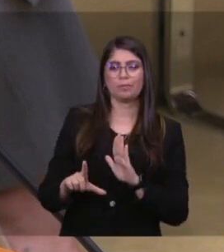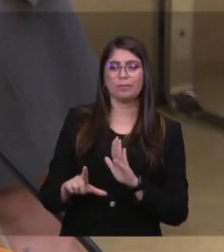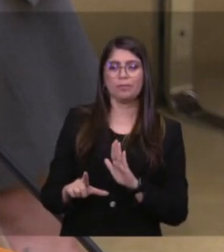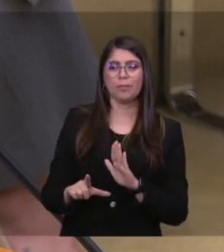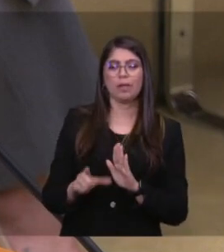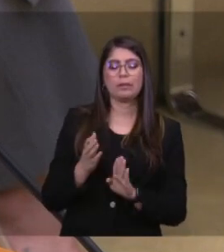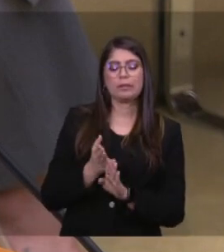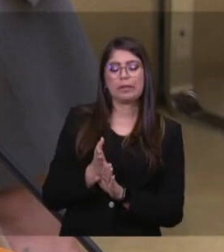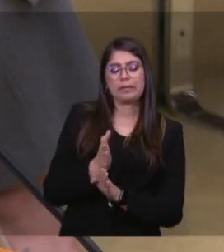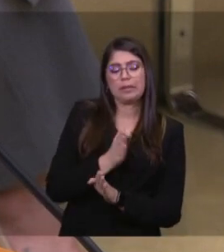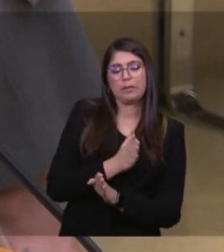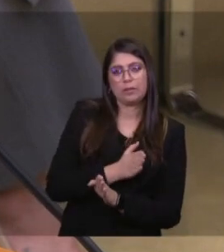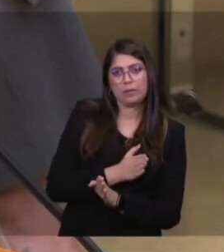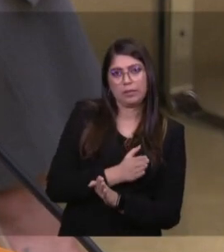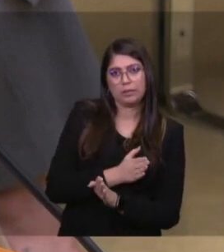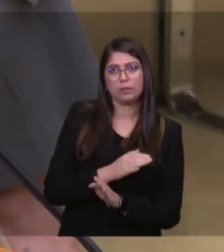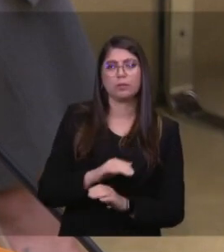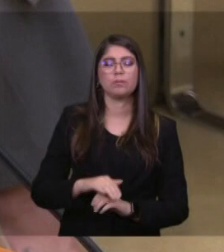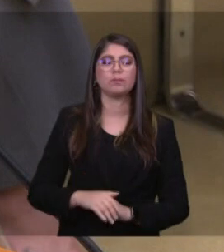das anterioridades